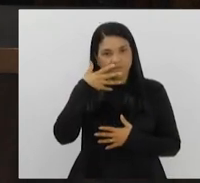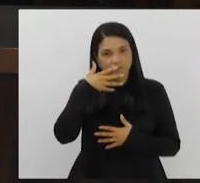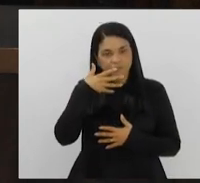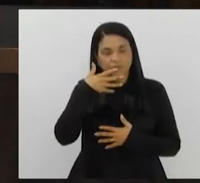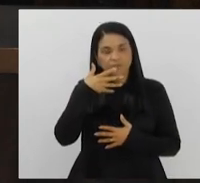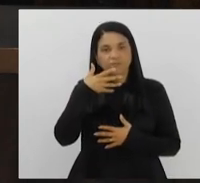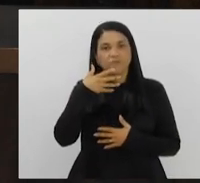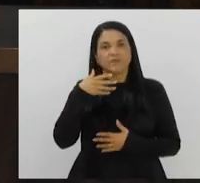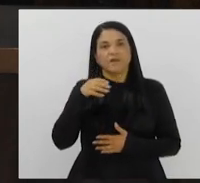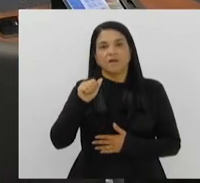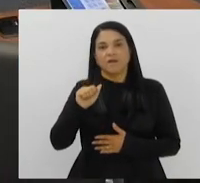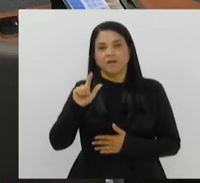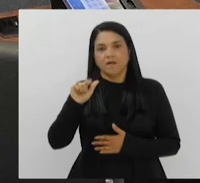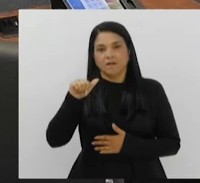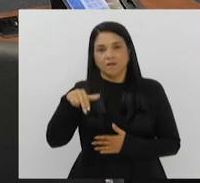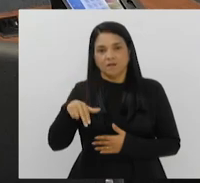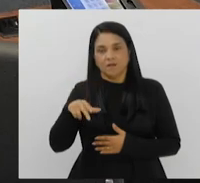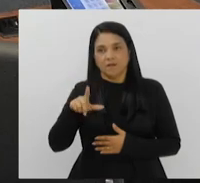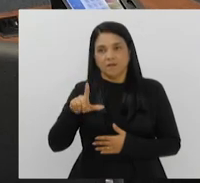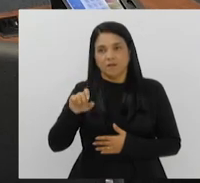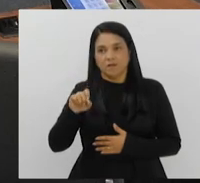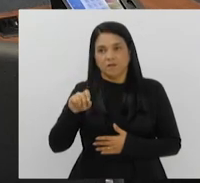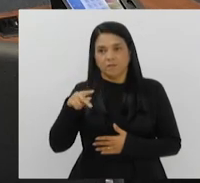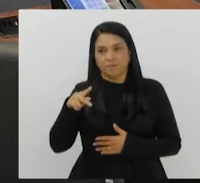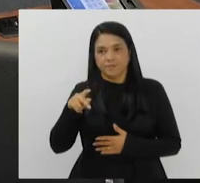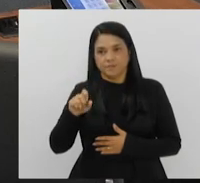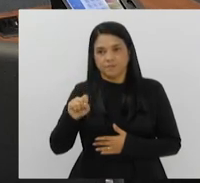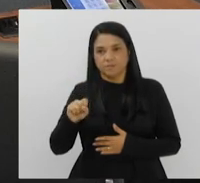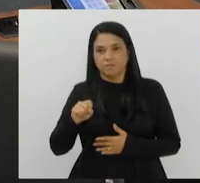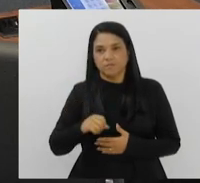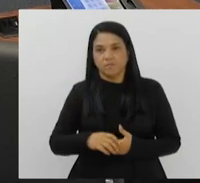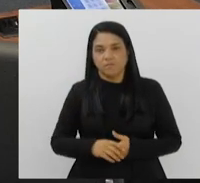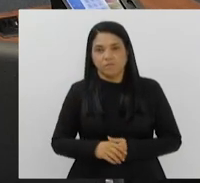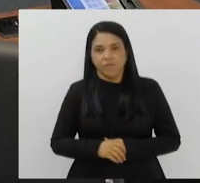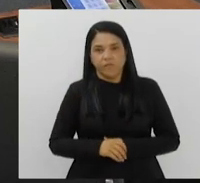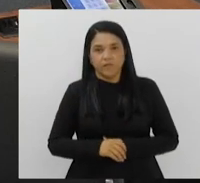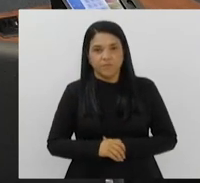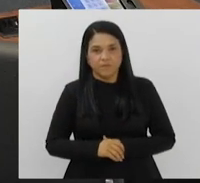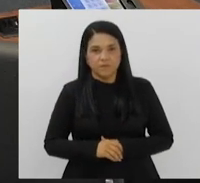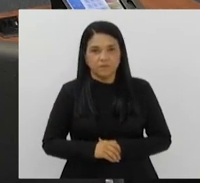Lopes. Nosso deputado Alan Lopes.